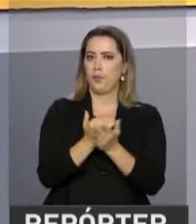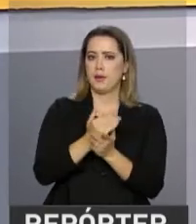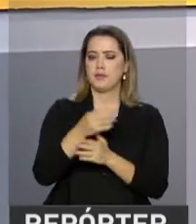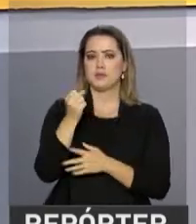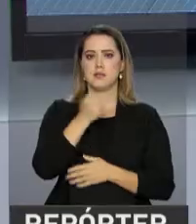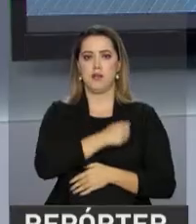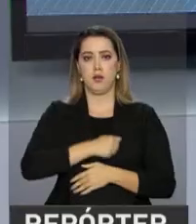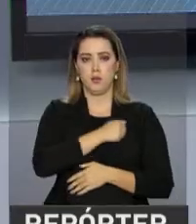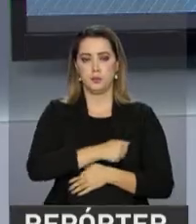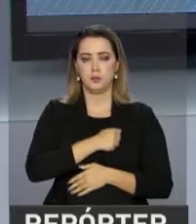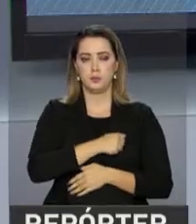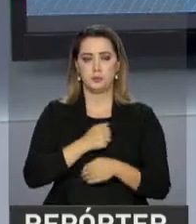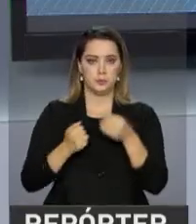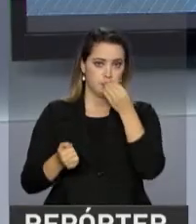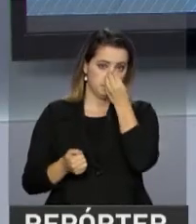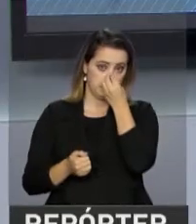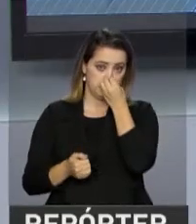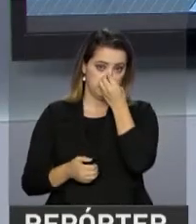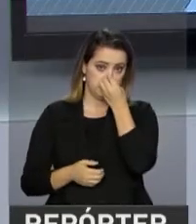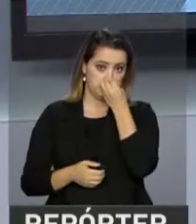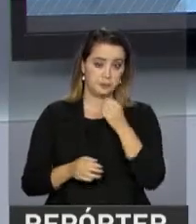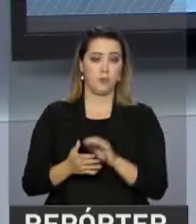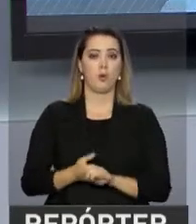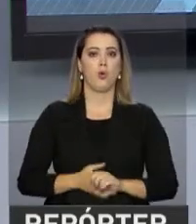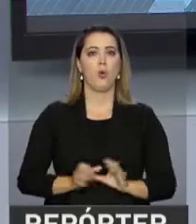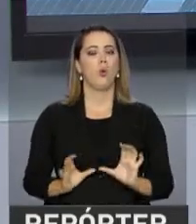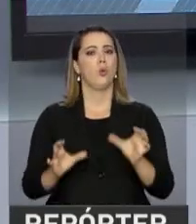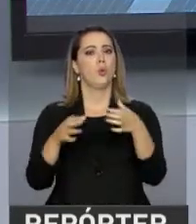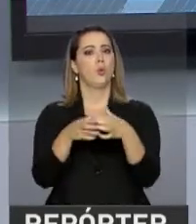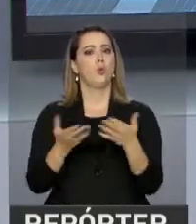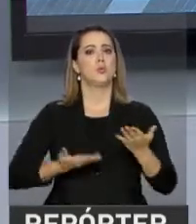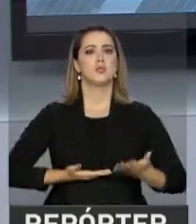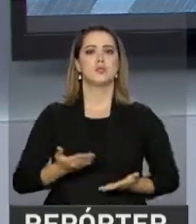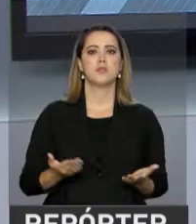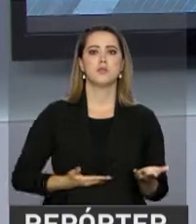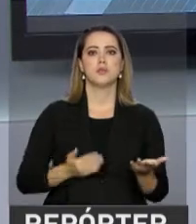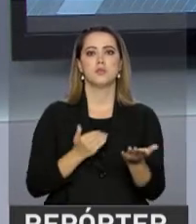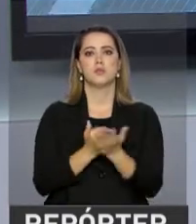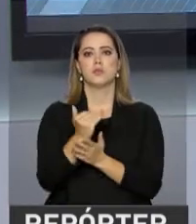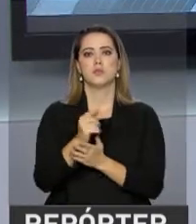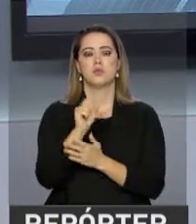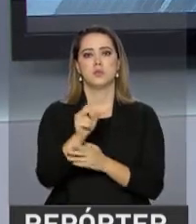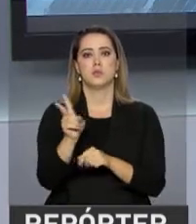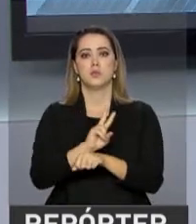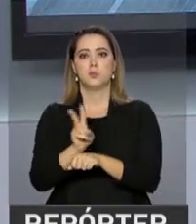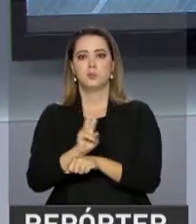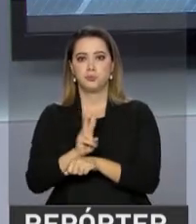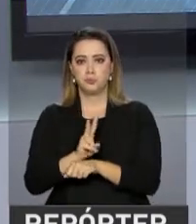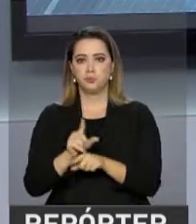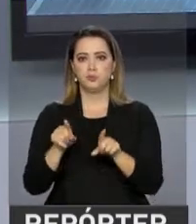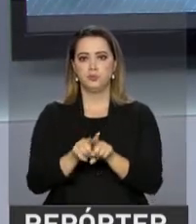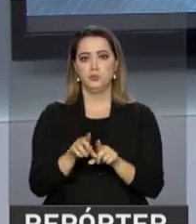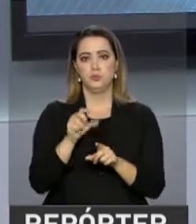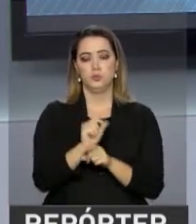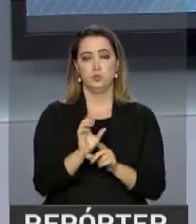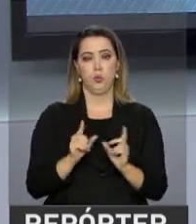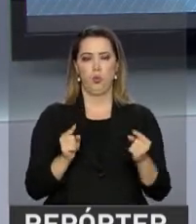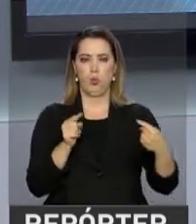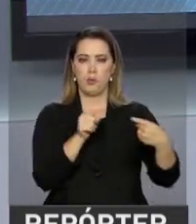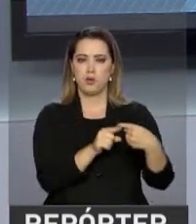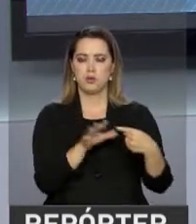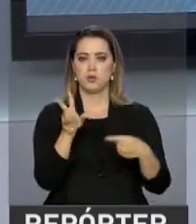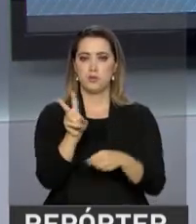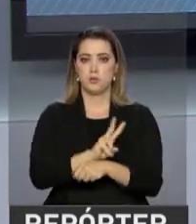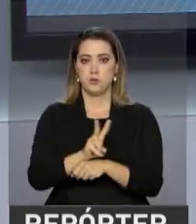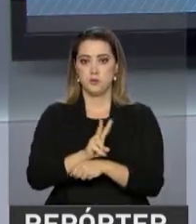agosto e os servidores públicos estão entre os primeiros grupos que vão passar pelo pente fino da receita o foco da